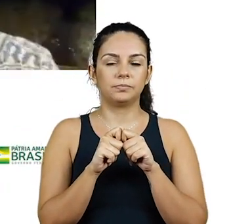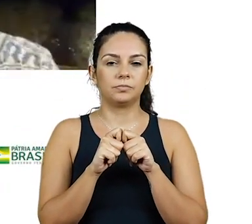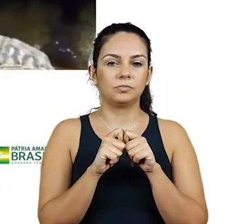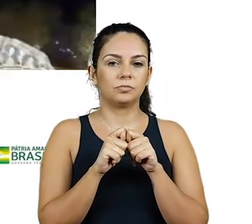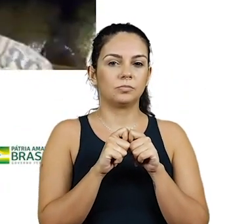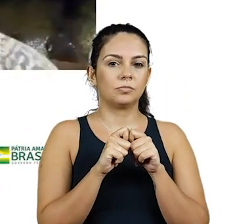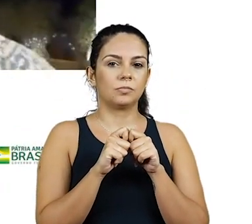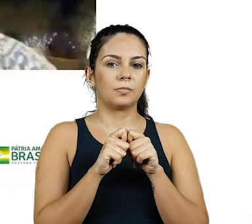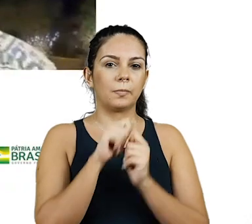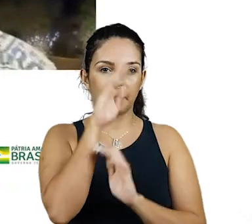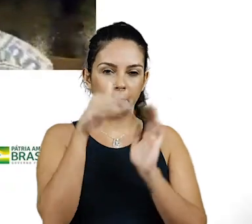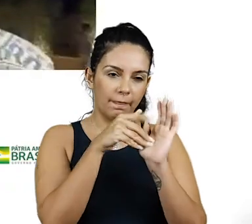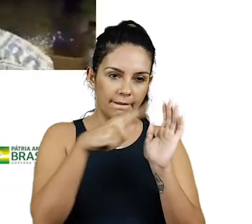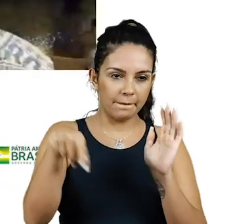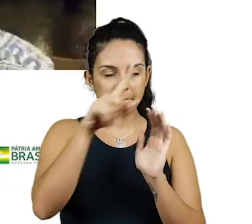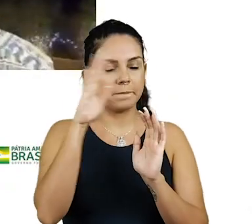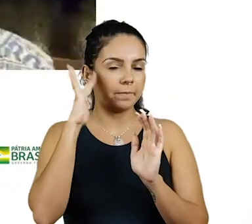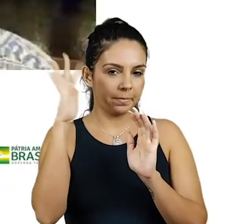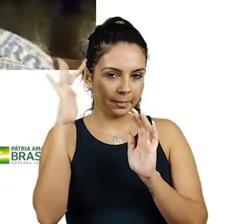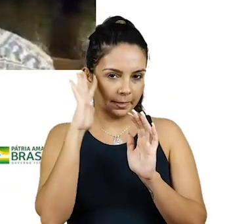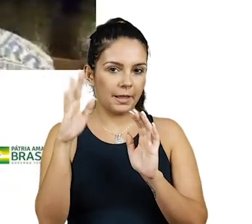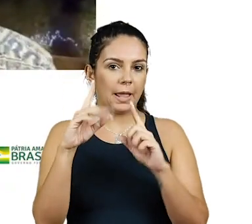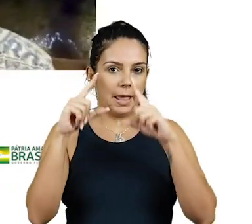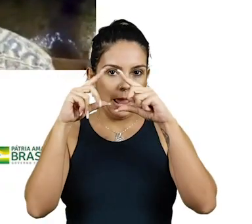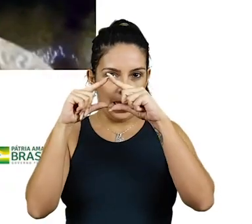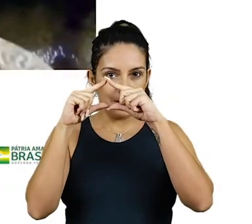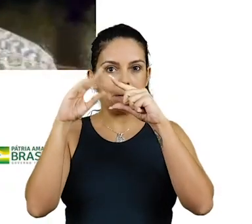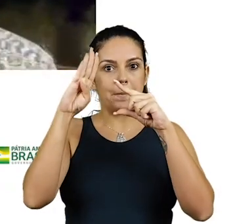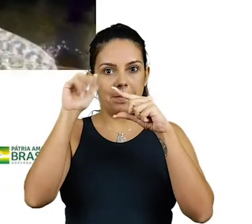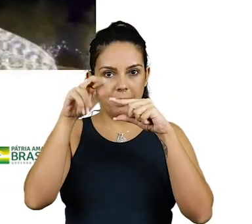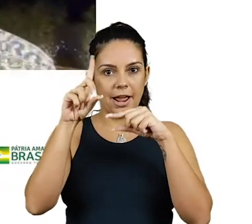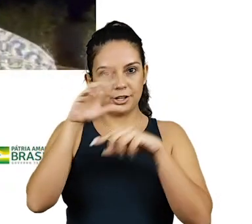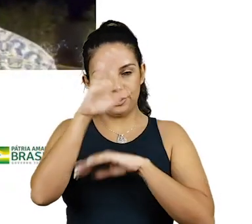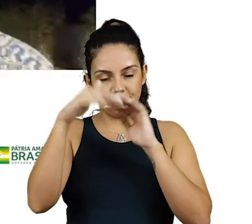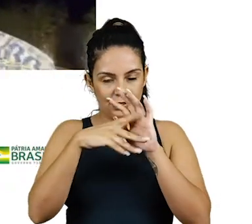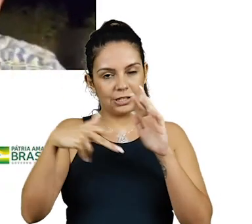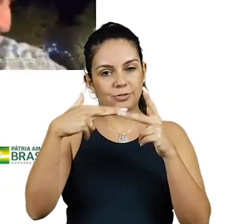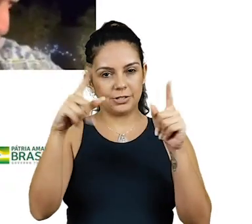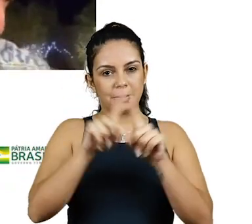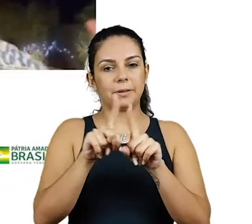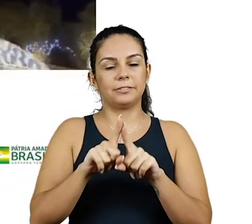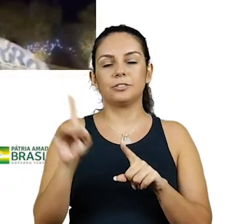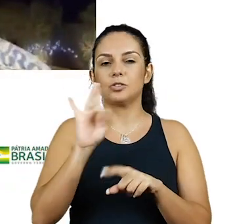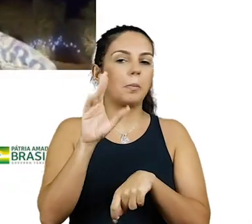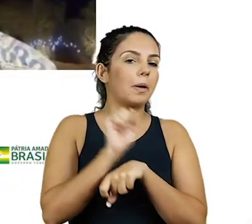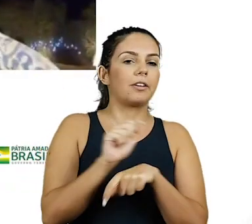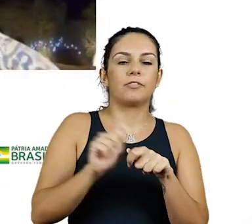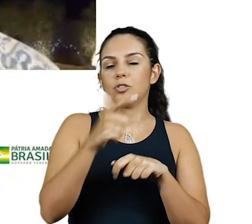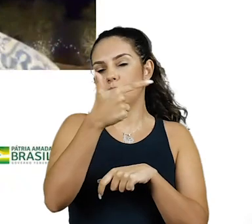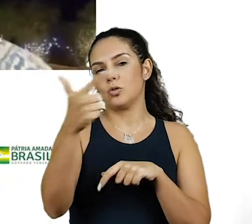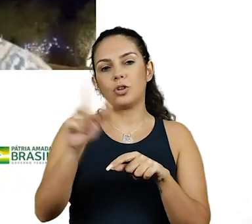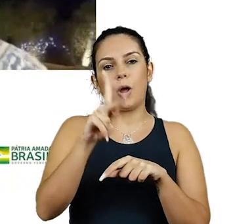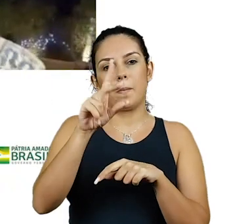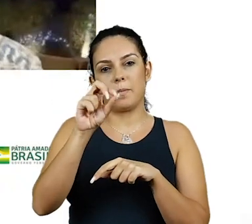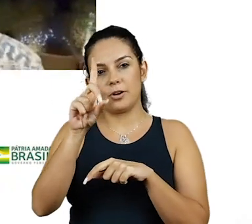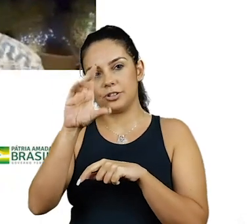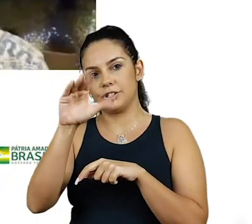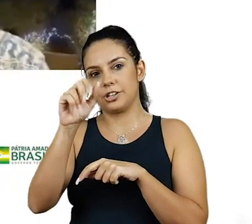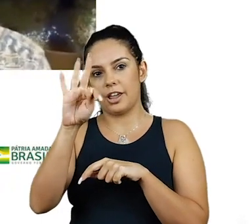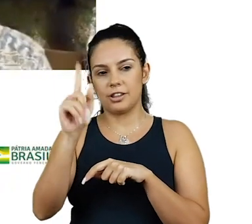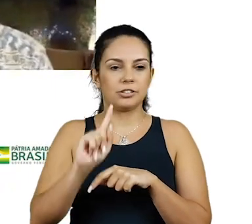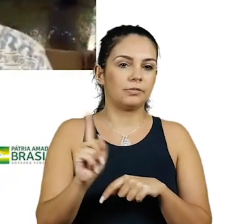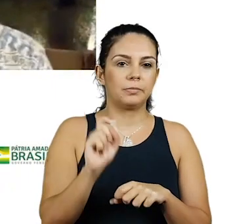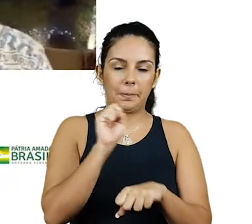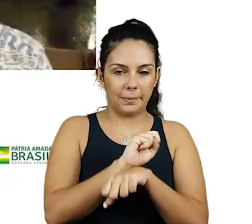em congruência ali com tudo que a Band está pensando, e todas as outras coisas também. Eu não parei de fazer os podcasts, não parei